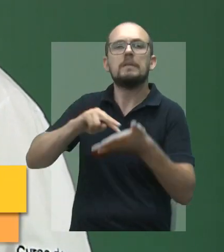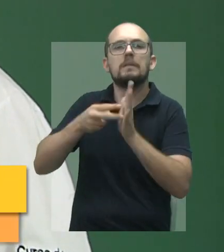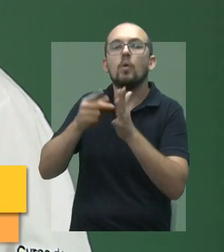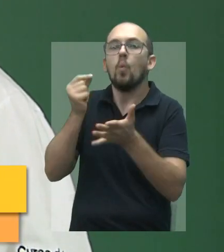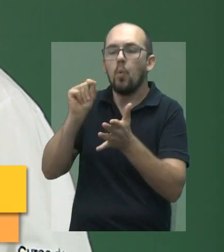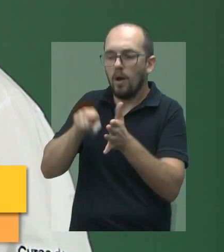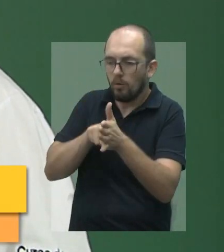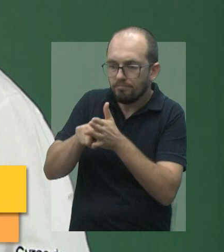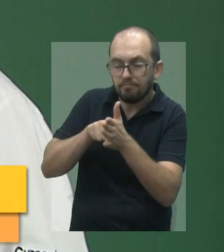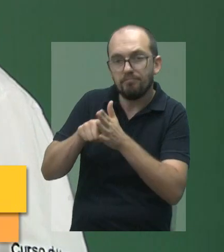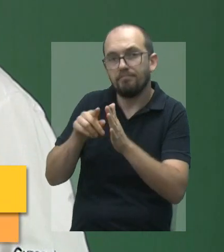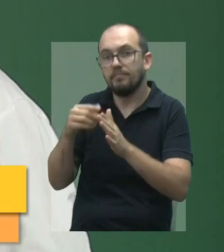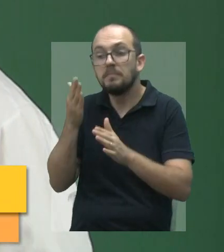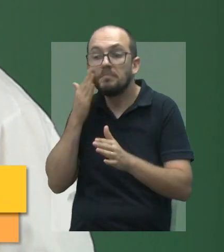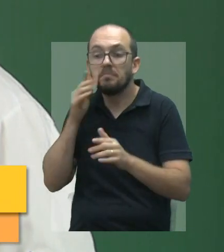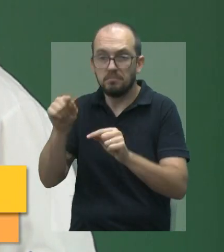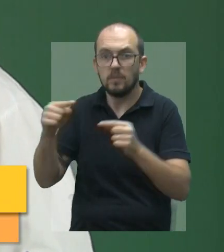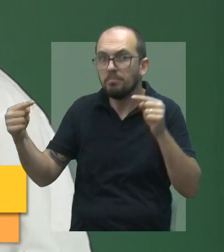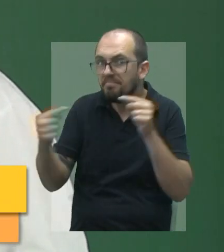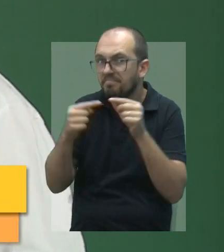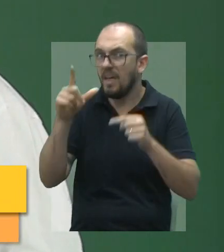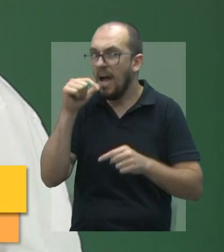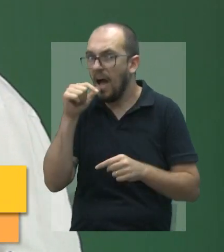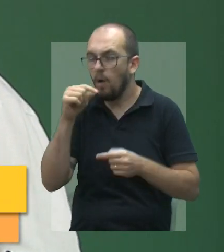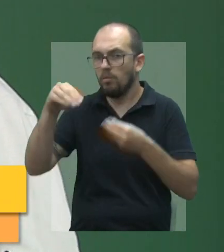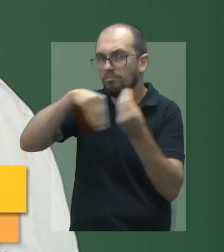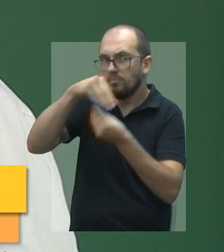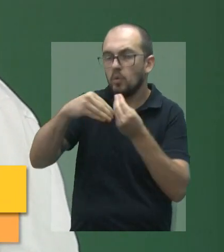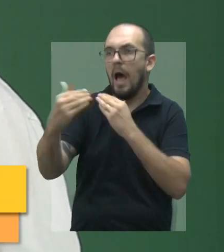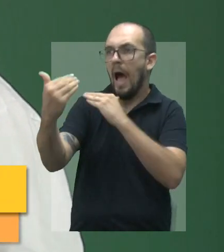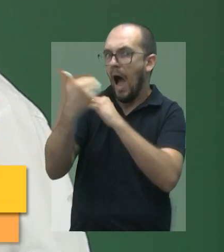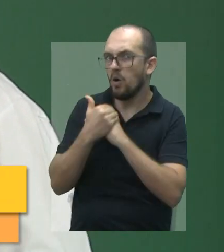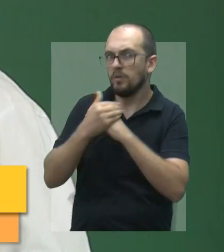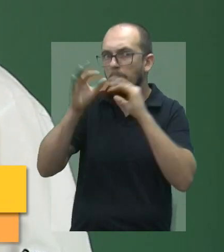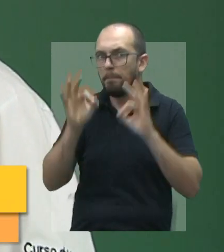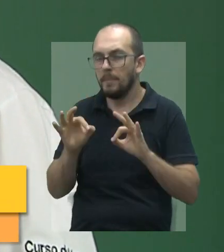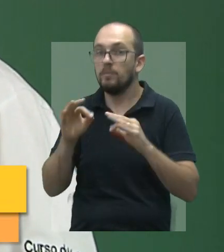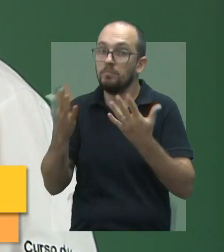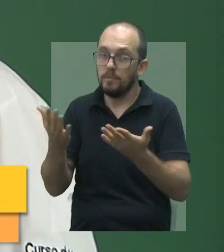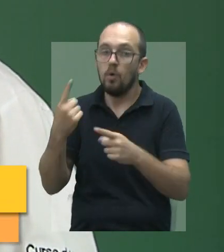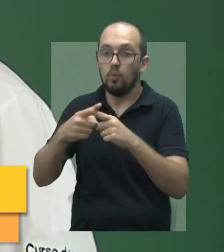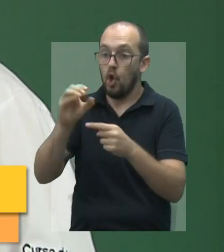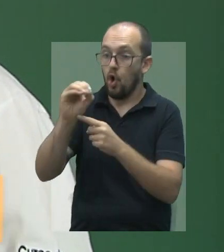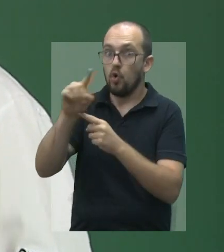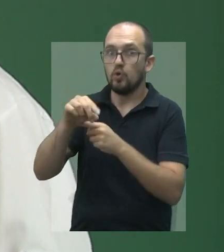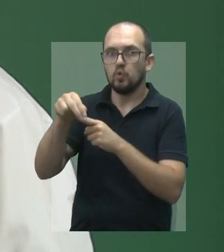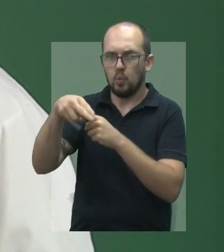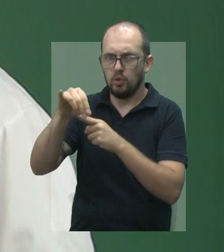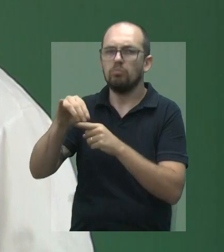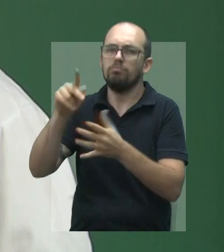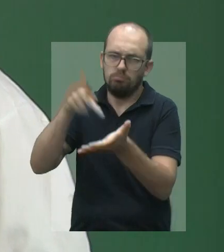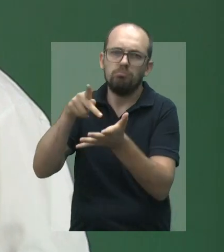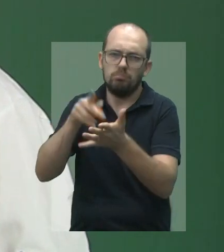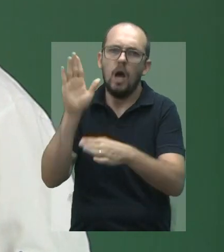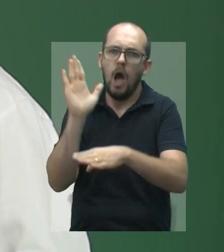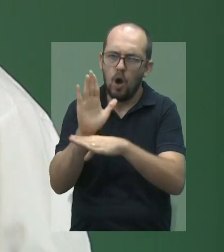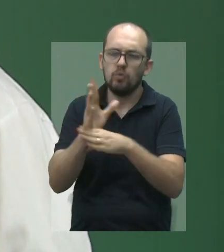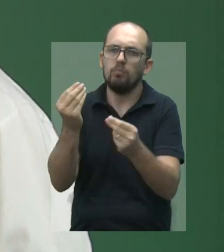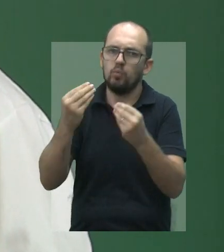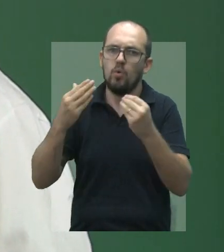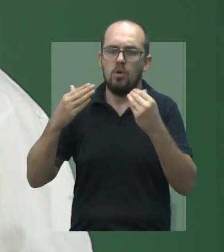e científica, devido a inúmeras propriedades que o ozônio apresenta. Dentro delas, propriedades